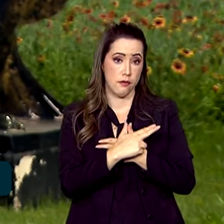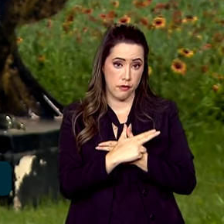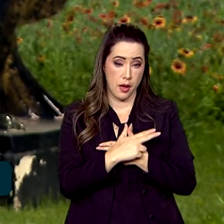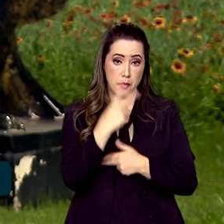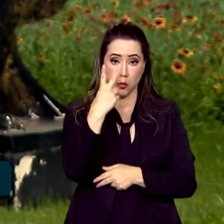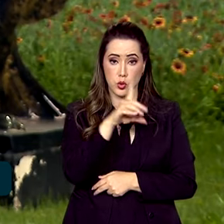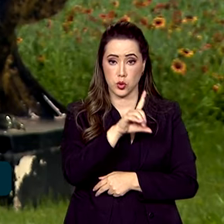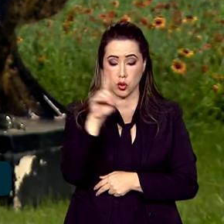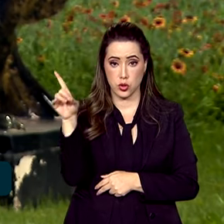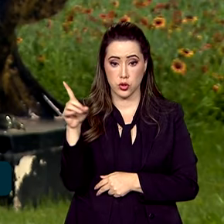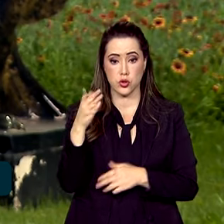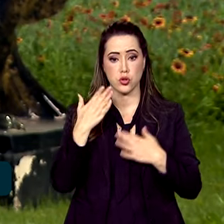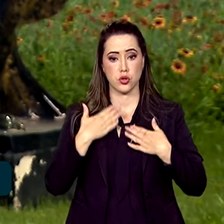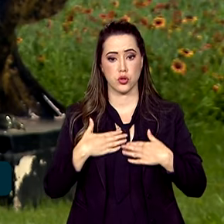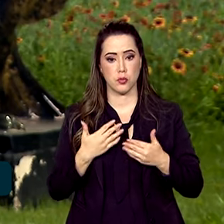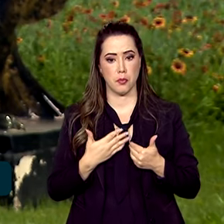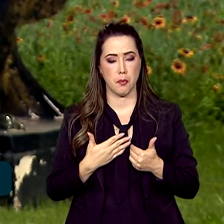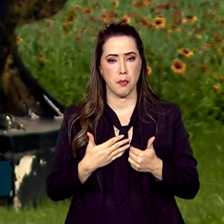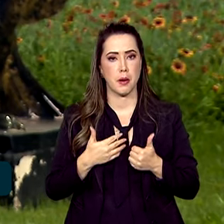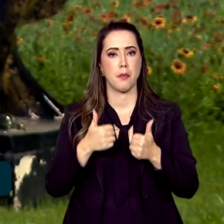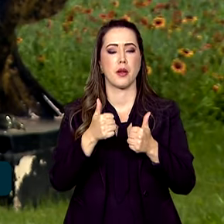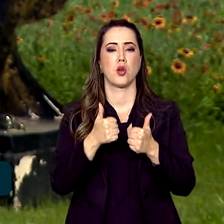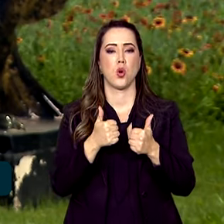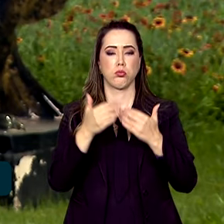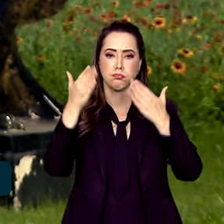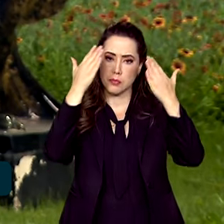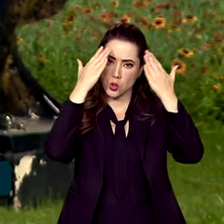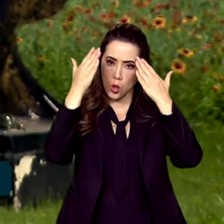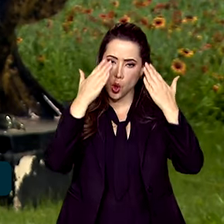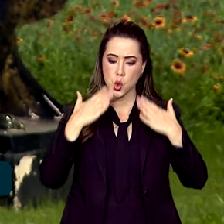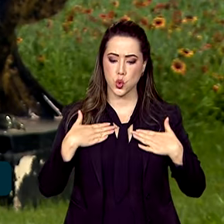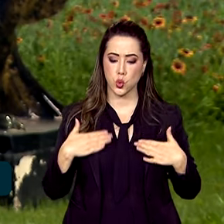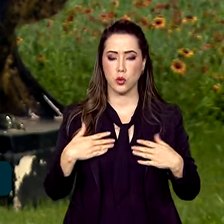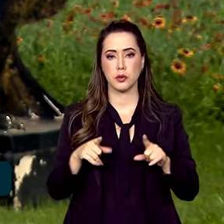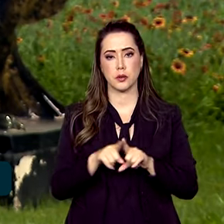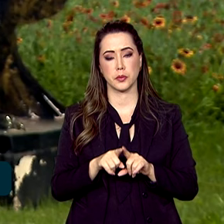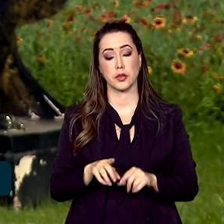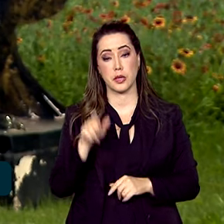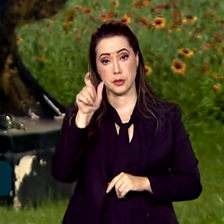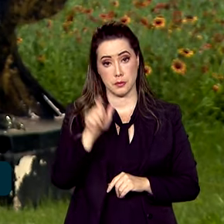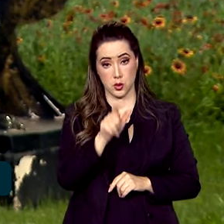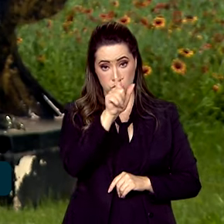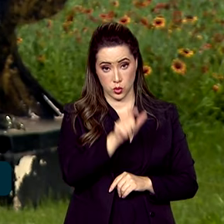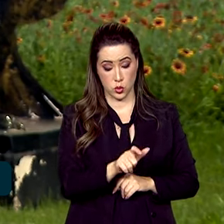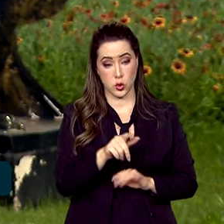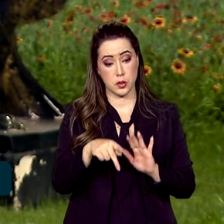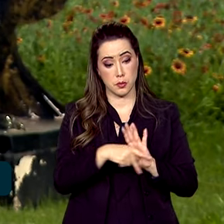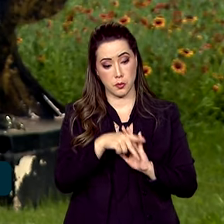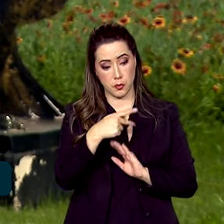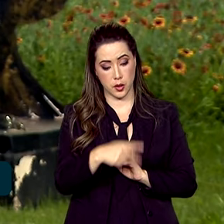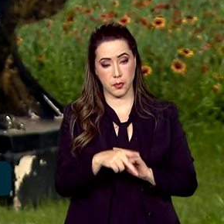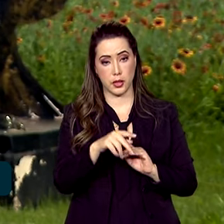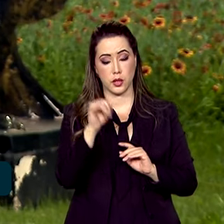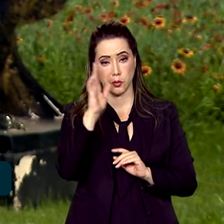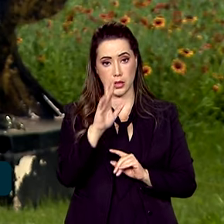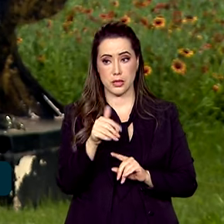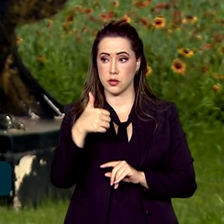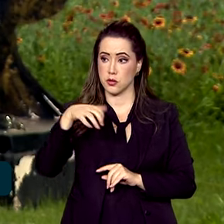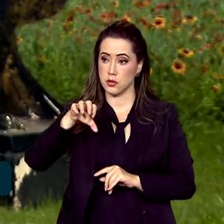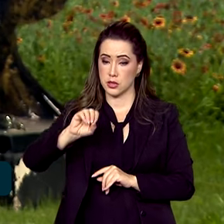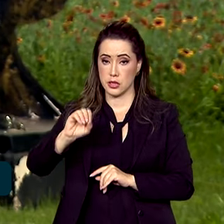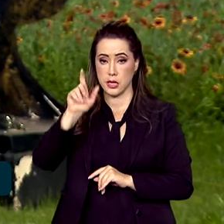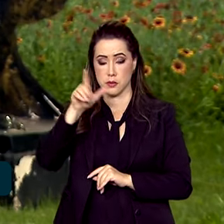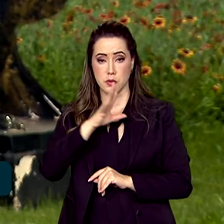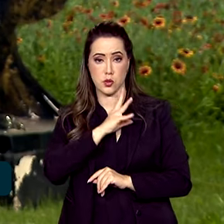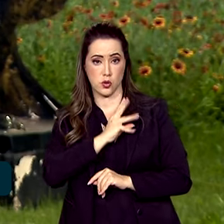uma reabilitação física e mental. Além de cidadãos brasileiros, há 10 palestinos, sendo que alguns com